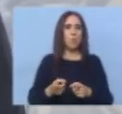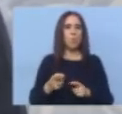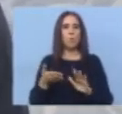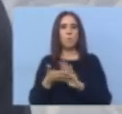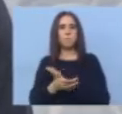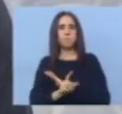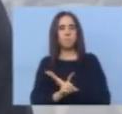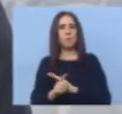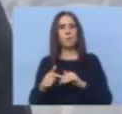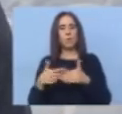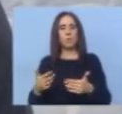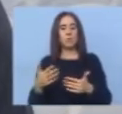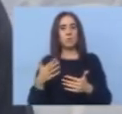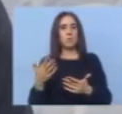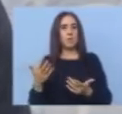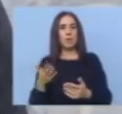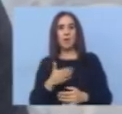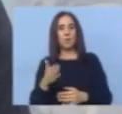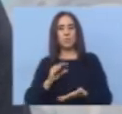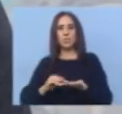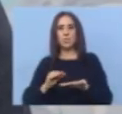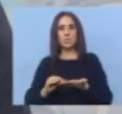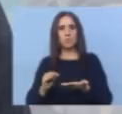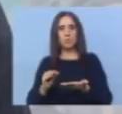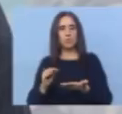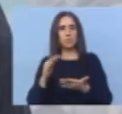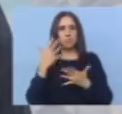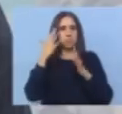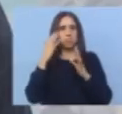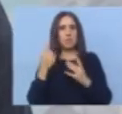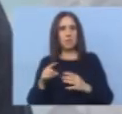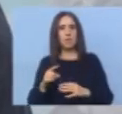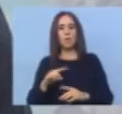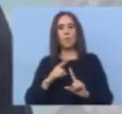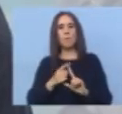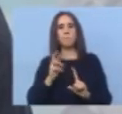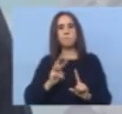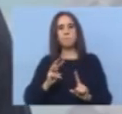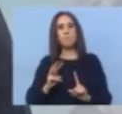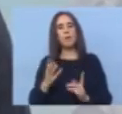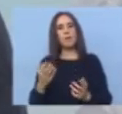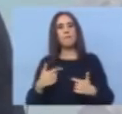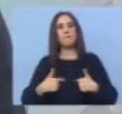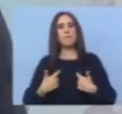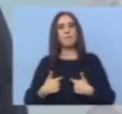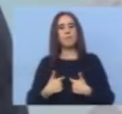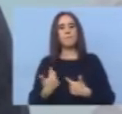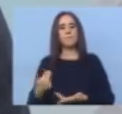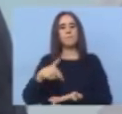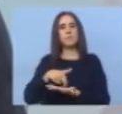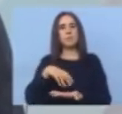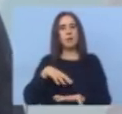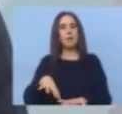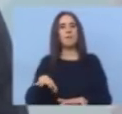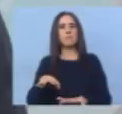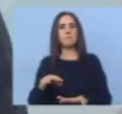entram, porque hoje em dia é uma loucura na altura das inscrições. Depois só acabar no terceiro ano, é o ano do envio, em que nós queremos que a nossa presença lá